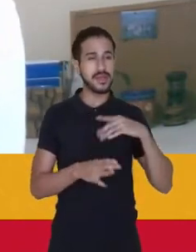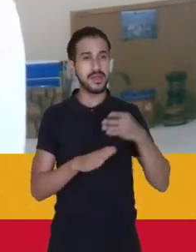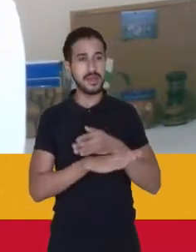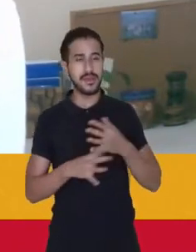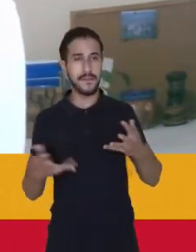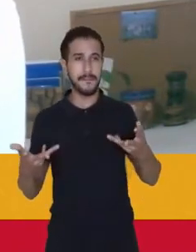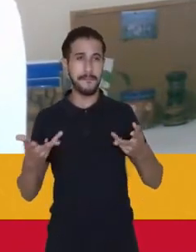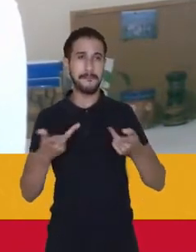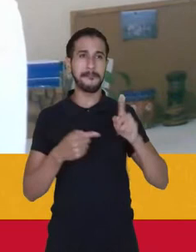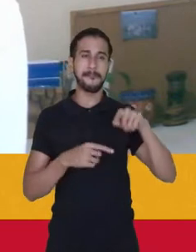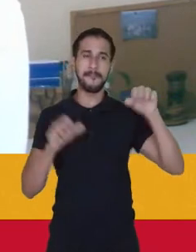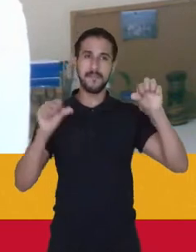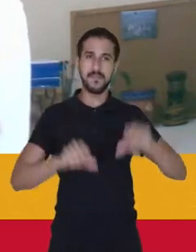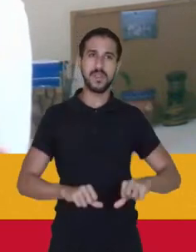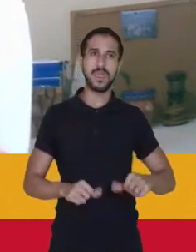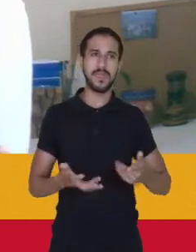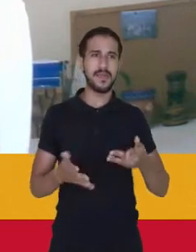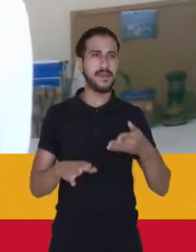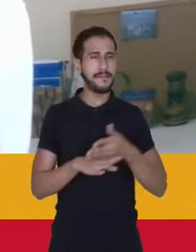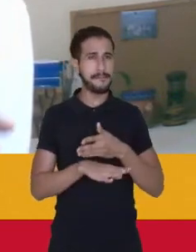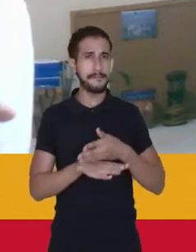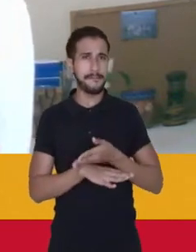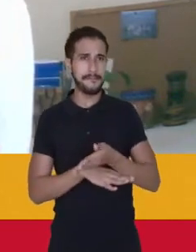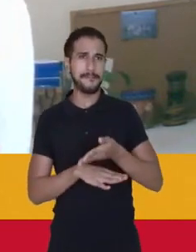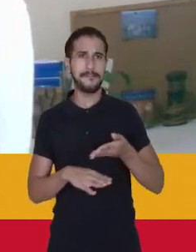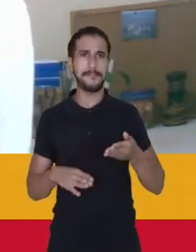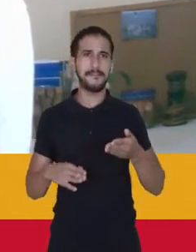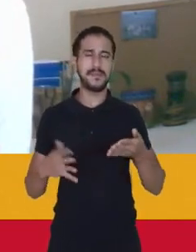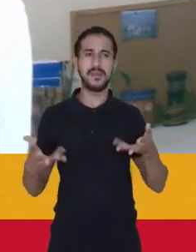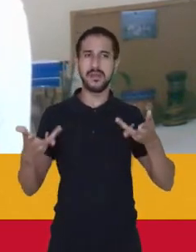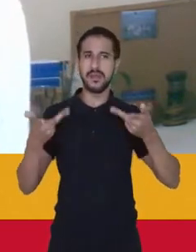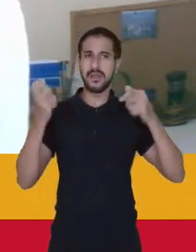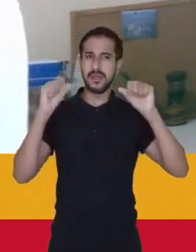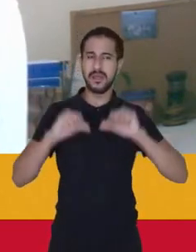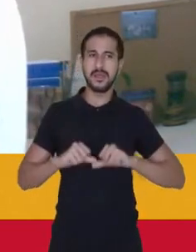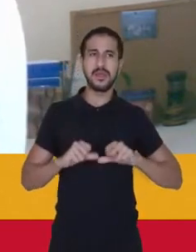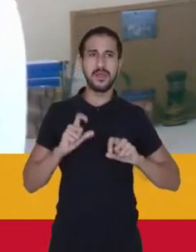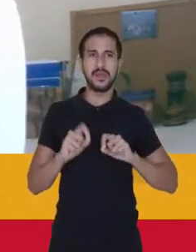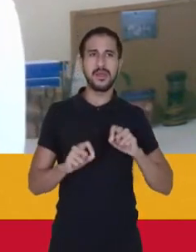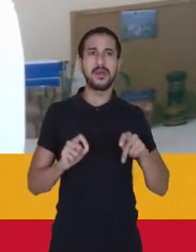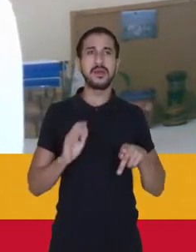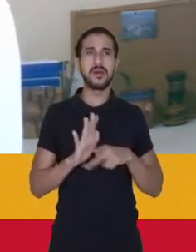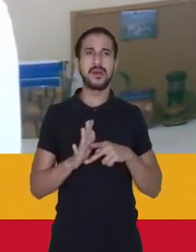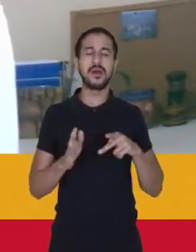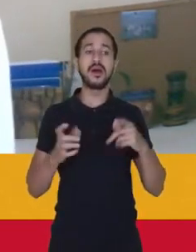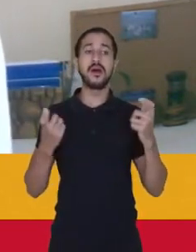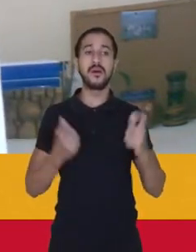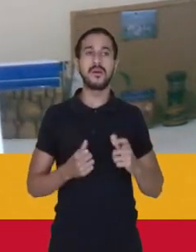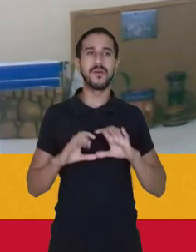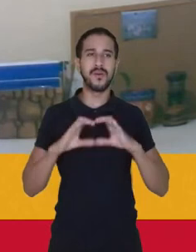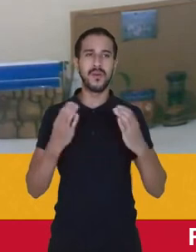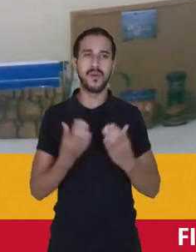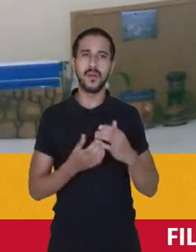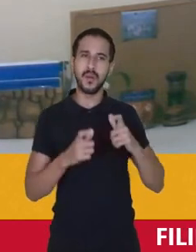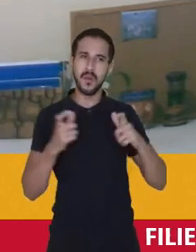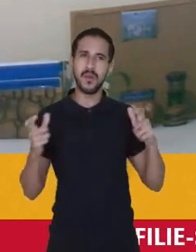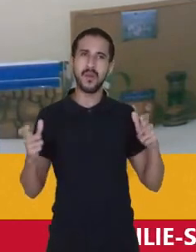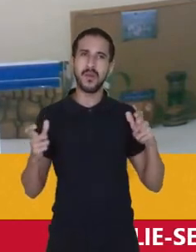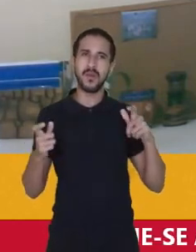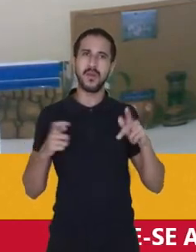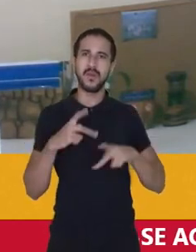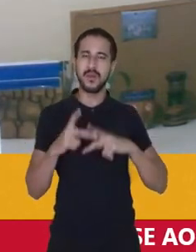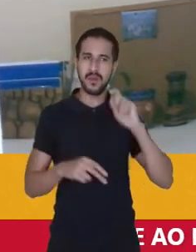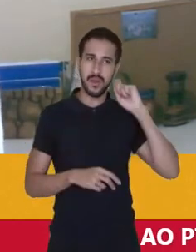qualidade é pior, e esse acesso com a qualidade pior é exatamente para onde? Para as comunidades de territórios de maioria